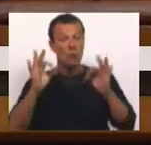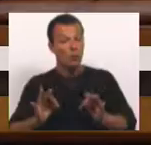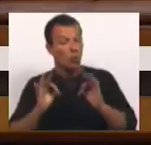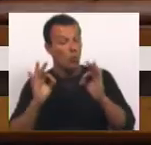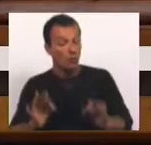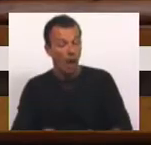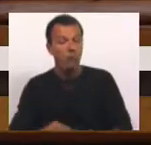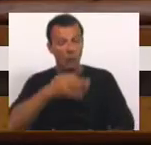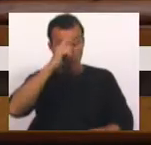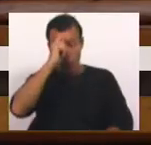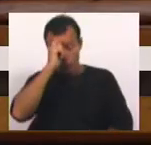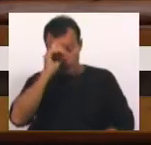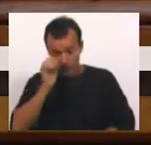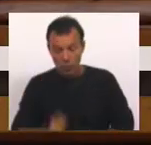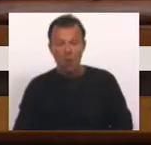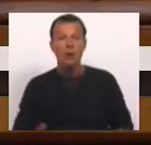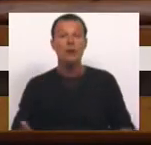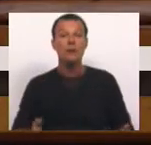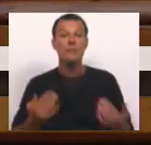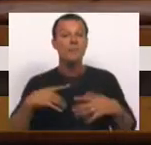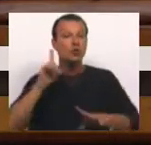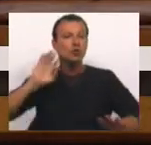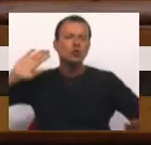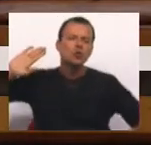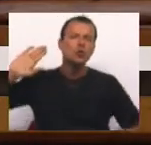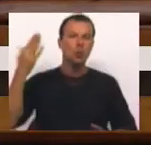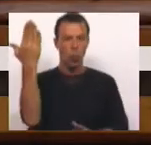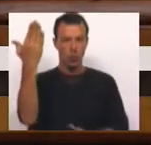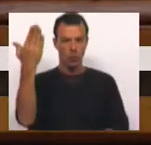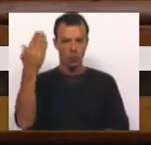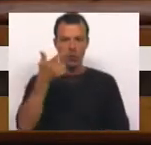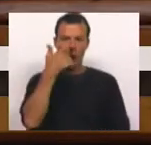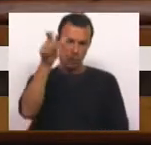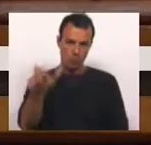e respeitador, sobretudo, do doente.